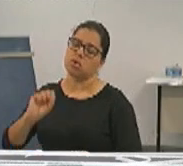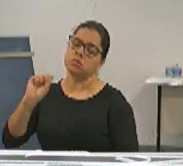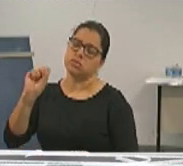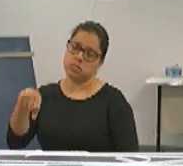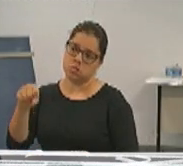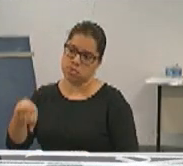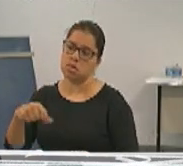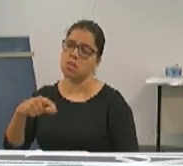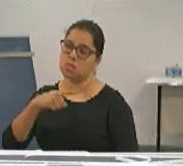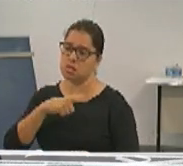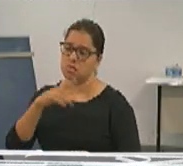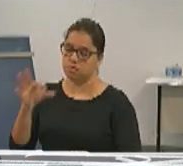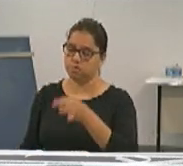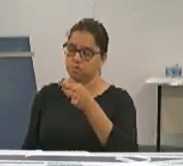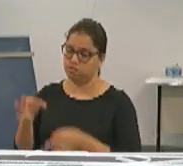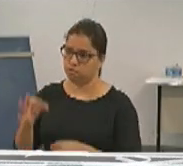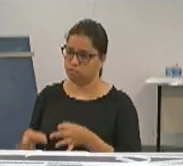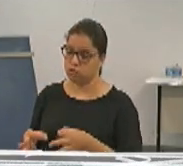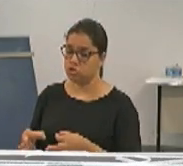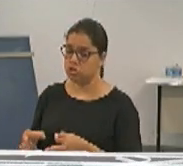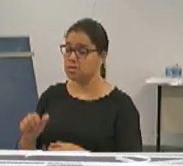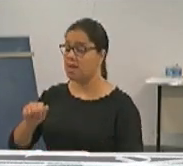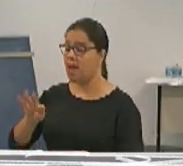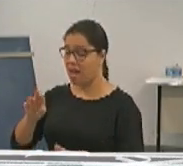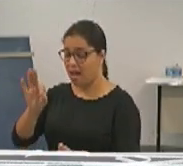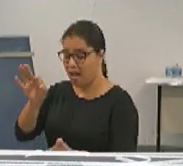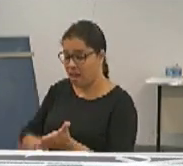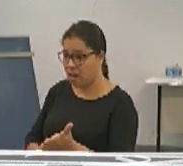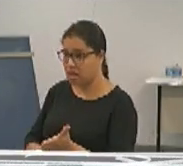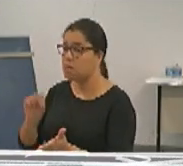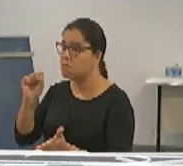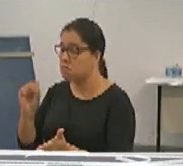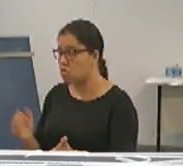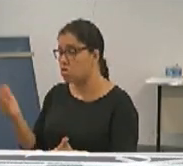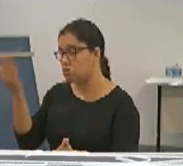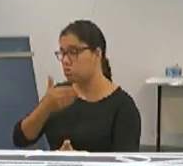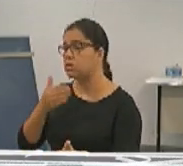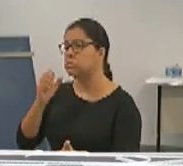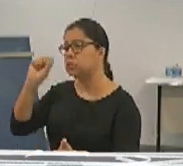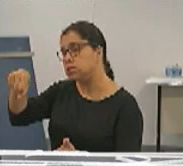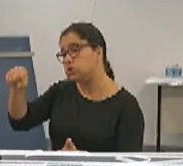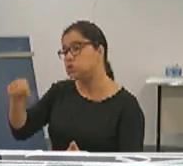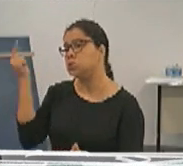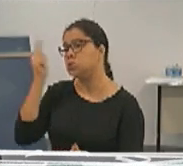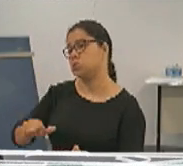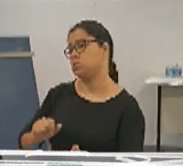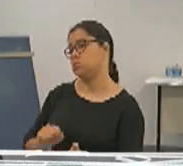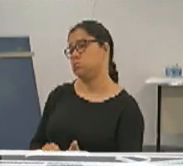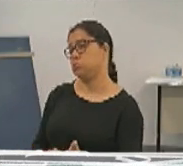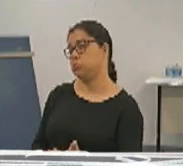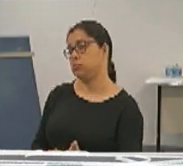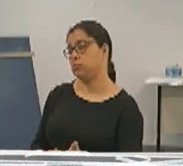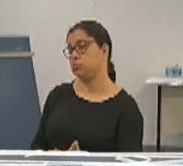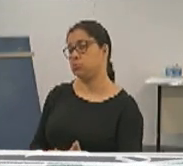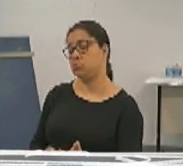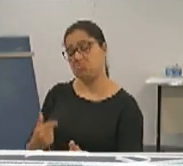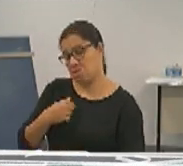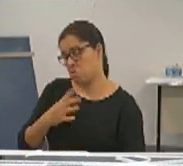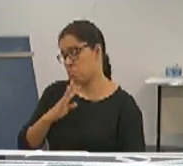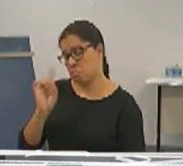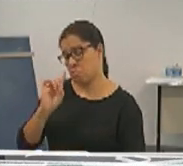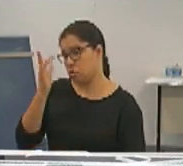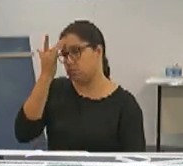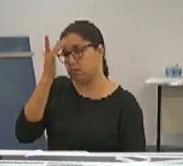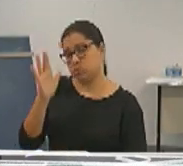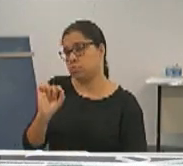procurador aceitando que a ata pode ser validada para isso. Então, não tenho conhecimento de outra